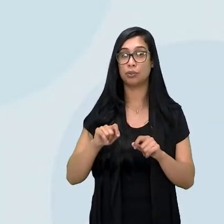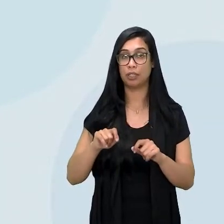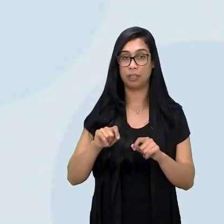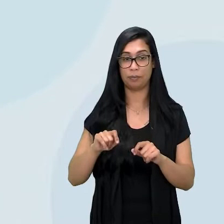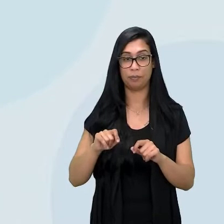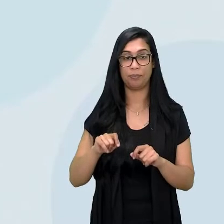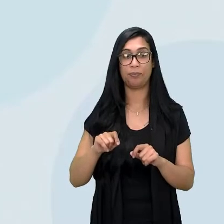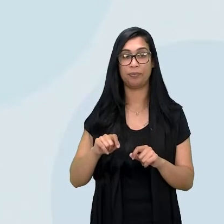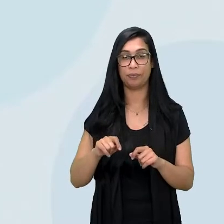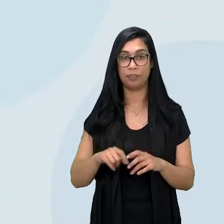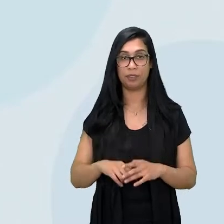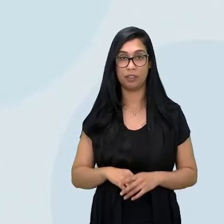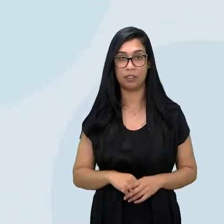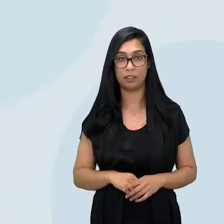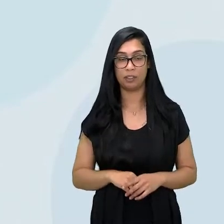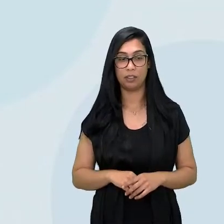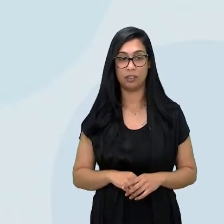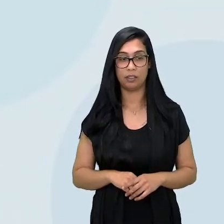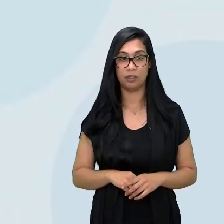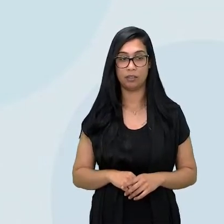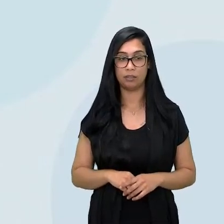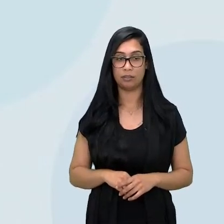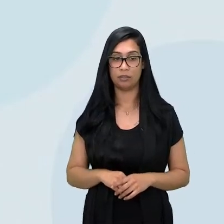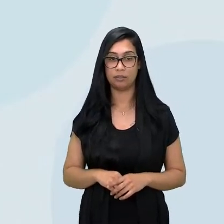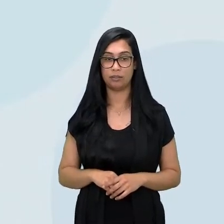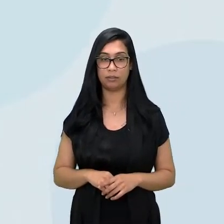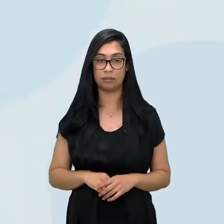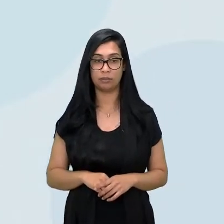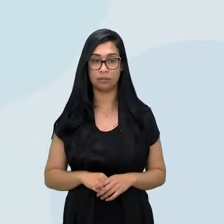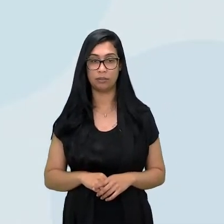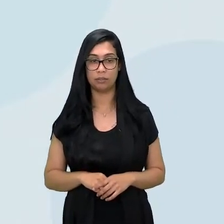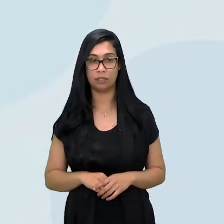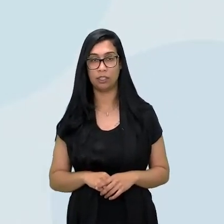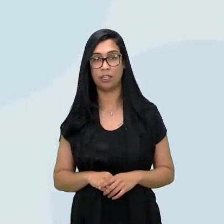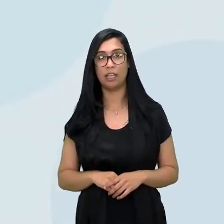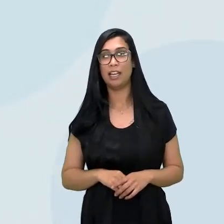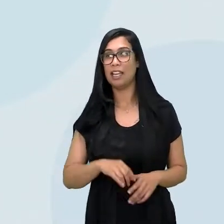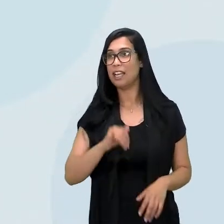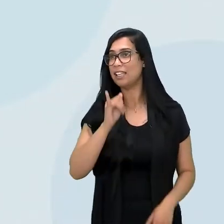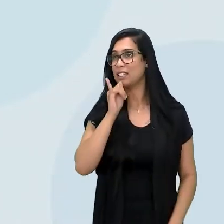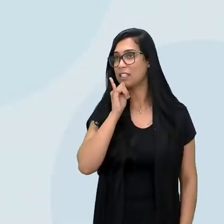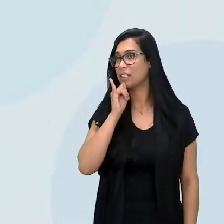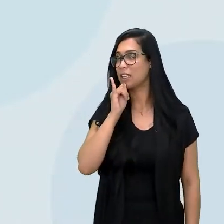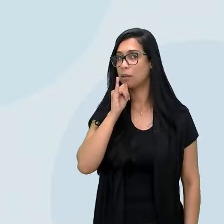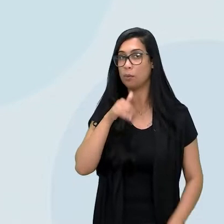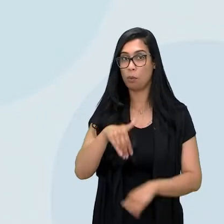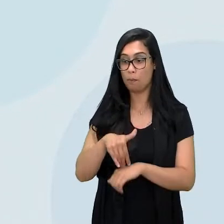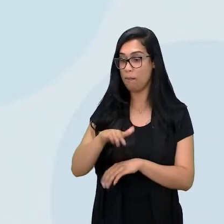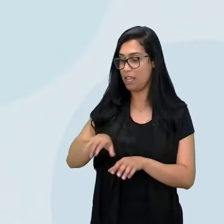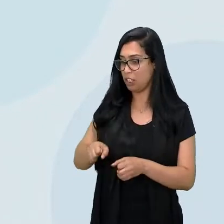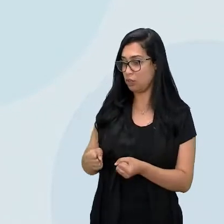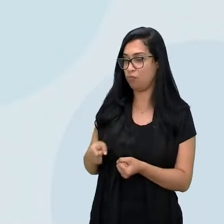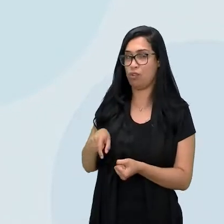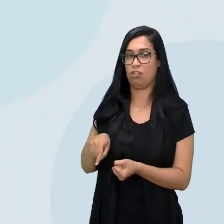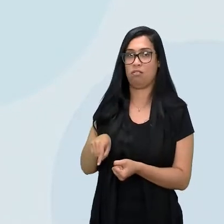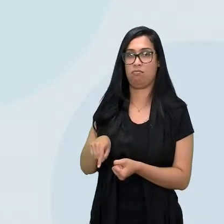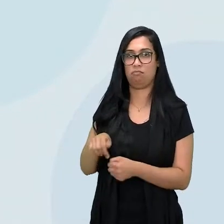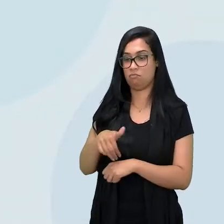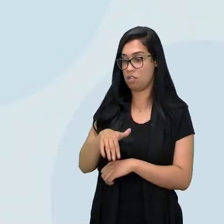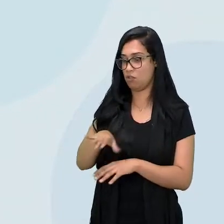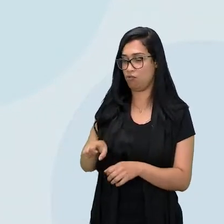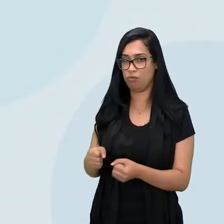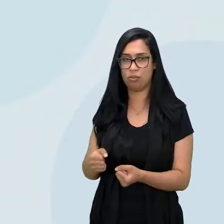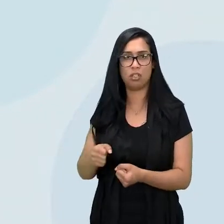estabelecida entre a energia, vamos dizer a potência de um equipamento, né? É a relação entre a energia que ele transfere aí